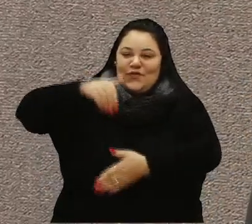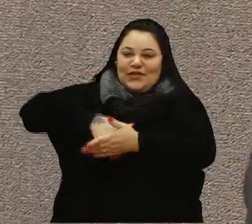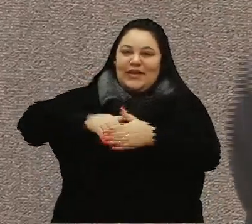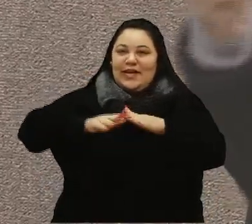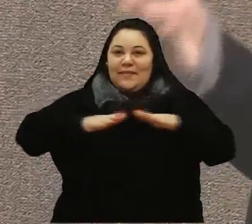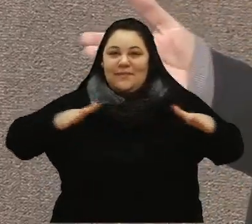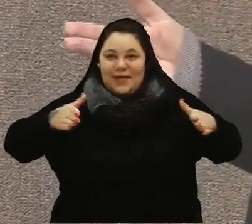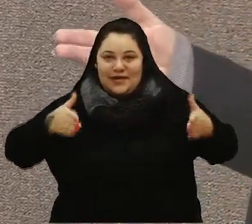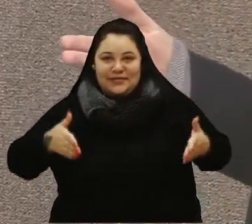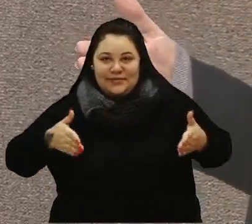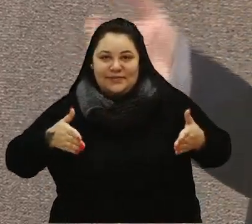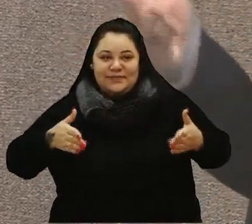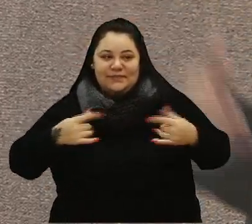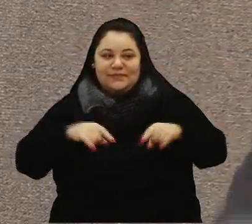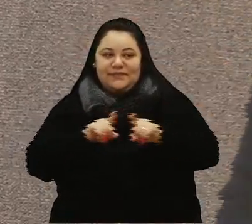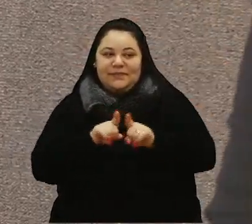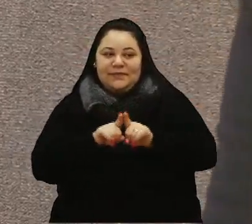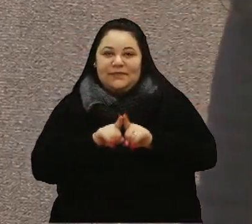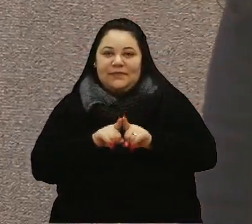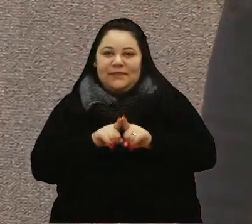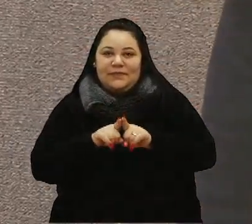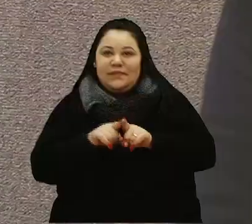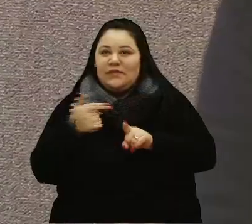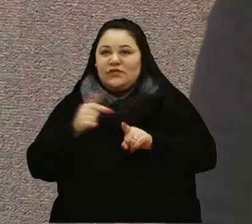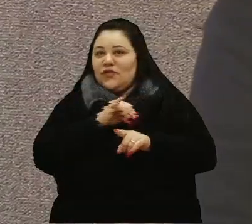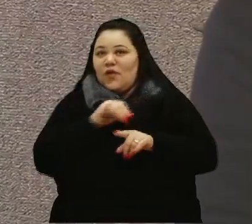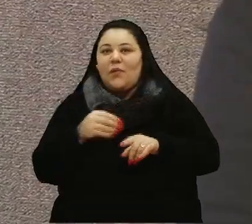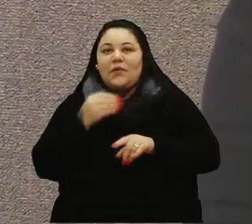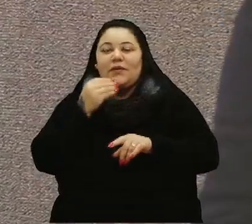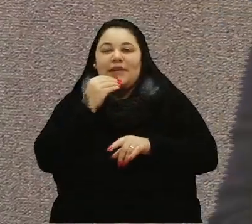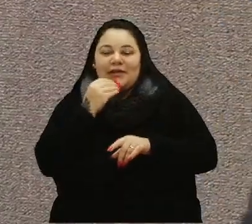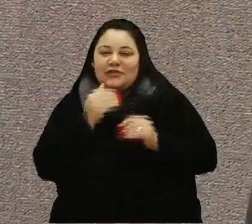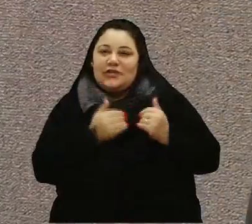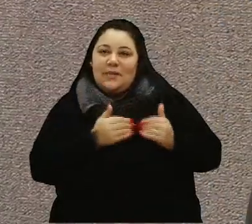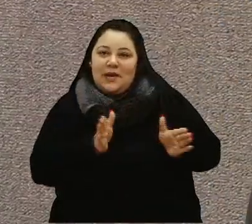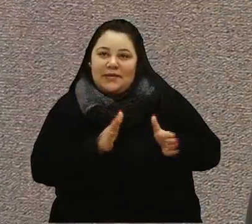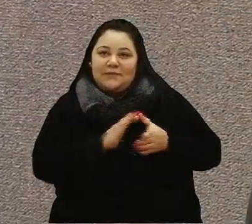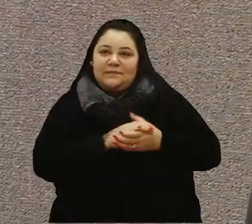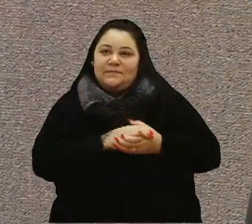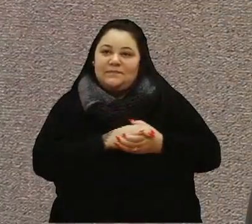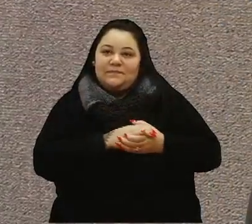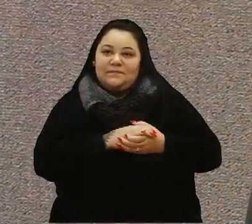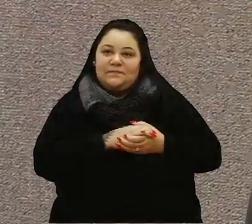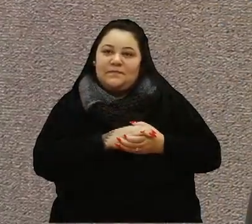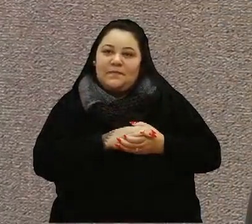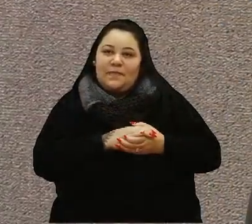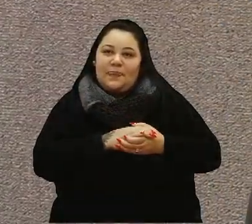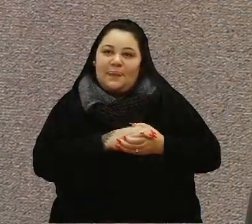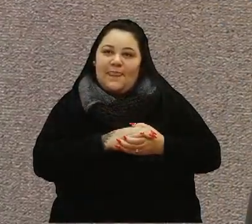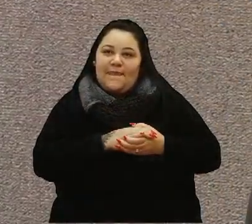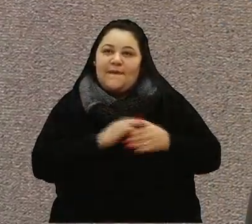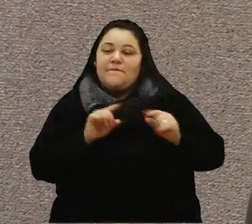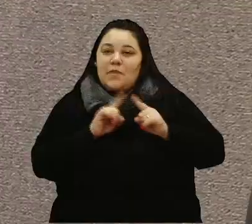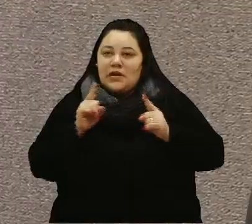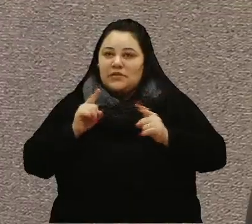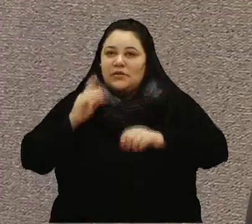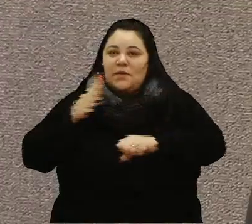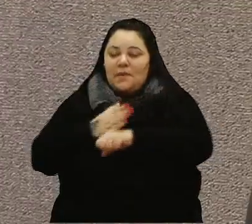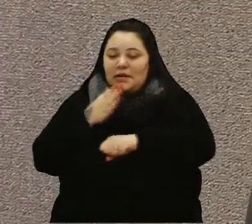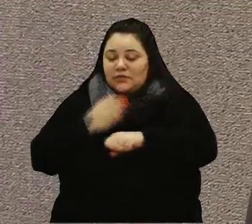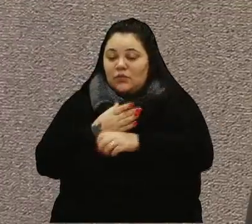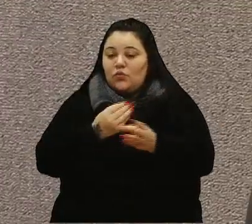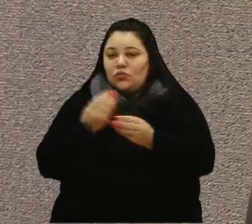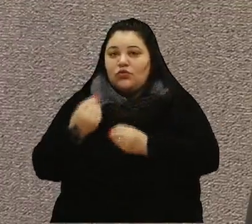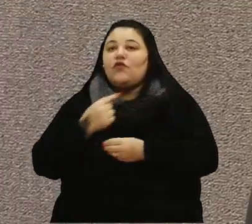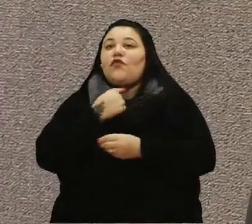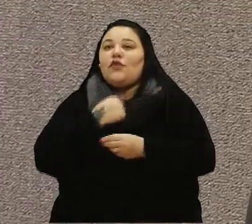diretora. Então, não tive essa oportunidade de me colocar à disposição. Mas participo efetivamente, com muita vontade,